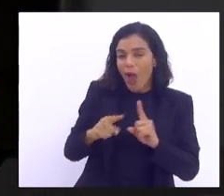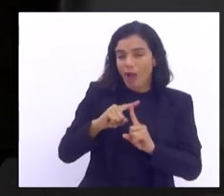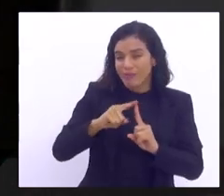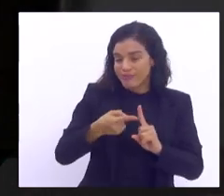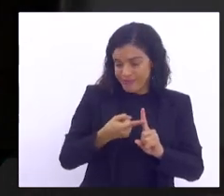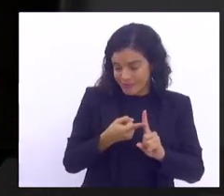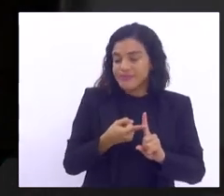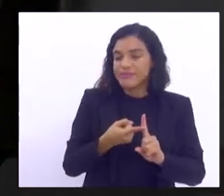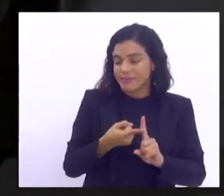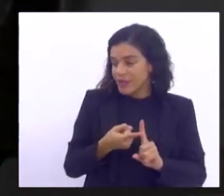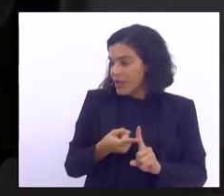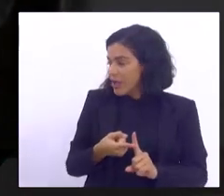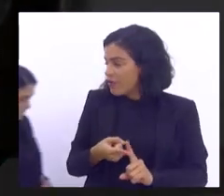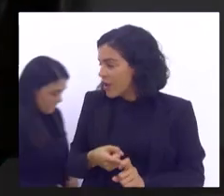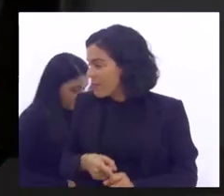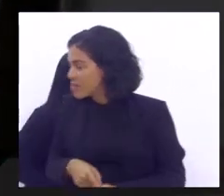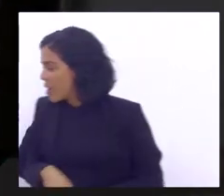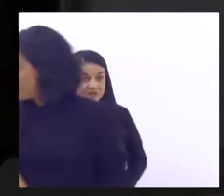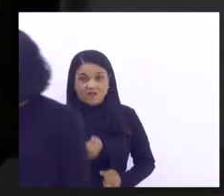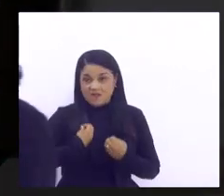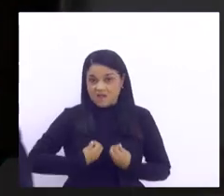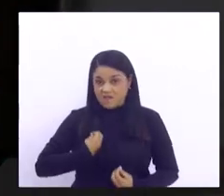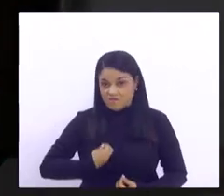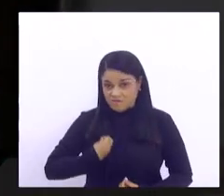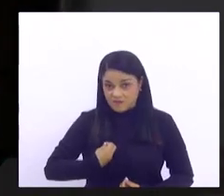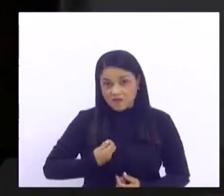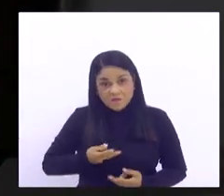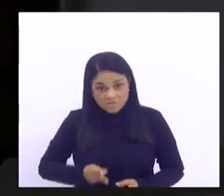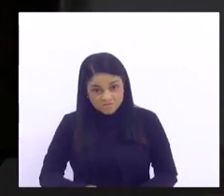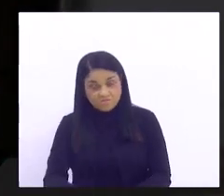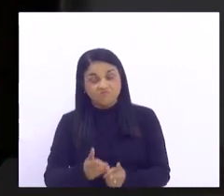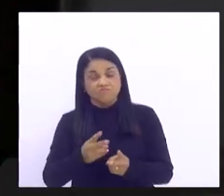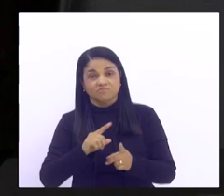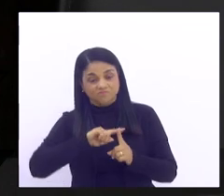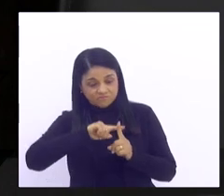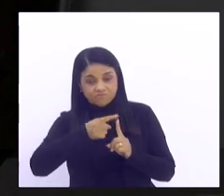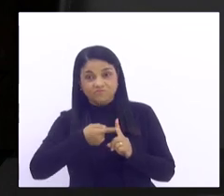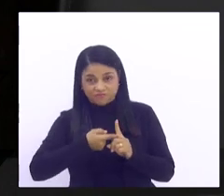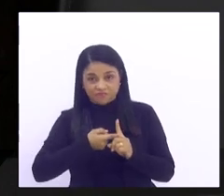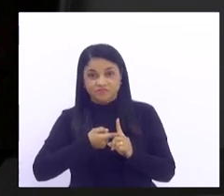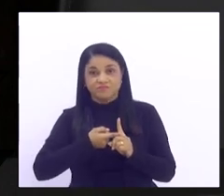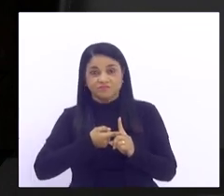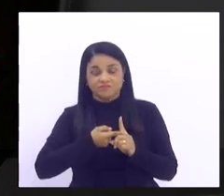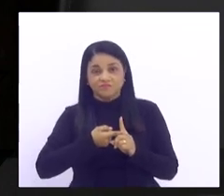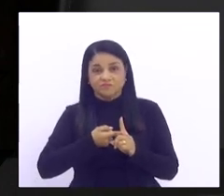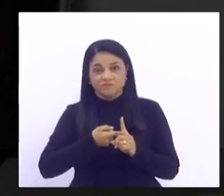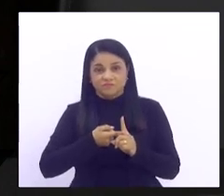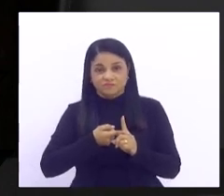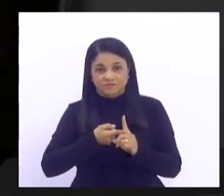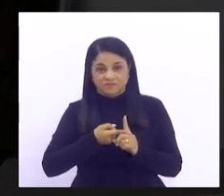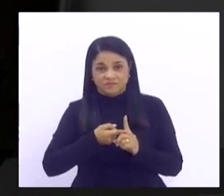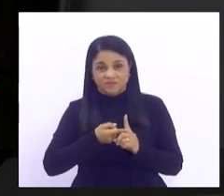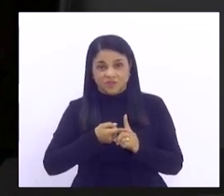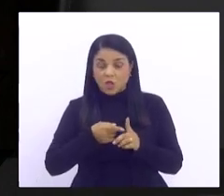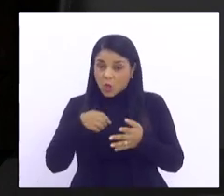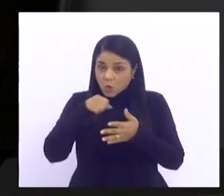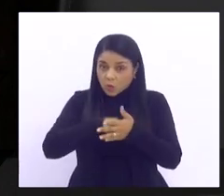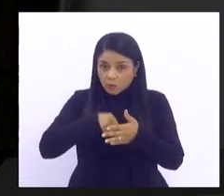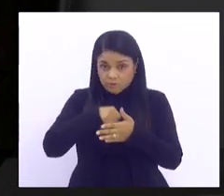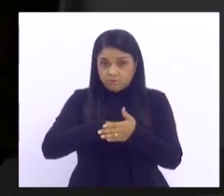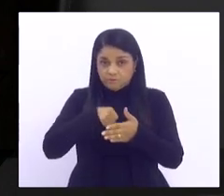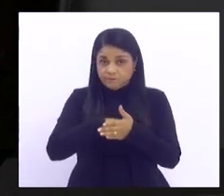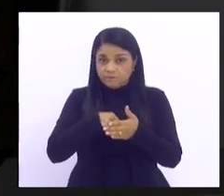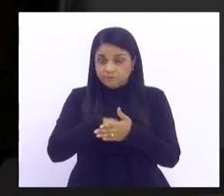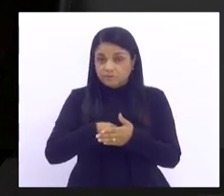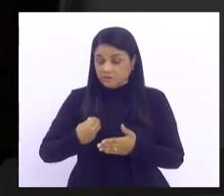quer que esta vida seja gestada no seu âmbito familiar. Então, nós temos que lutar por isso hoje.